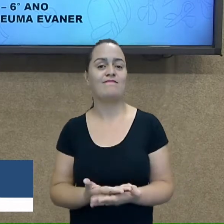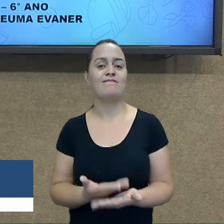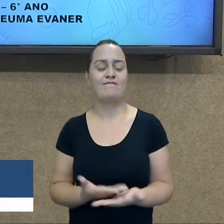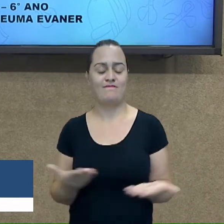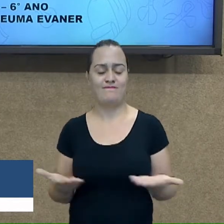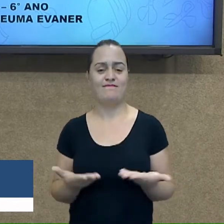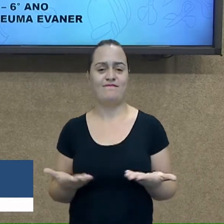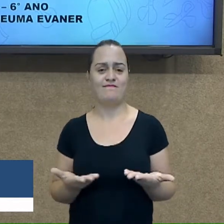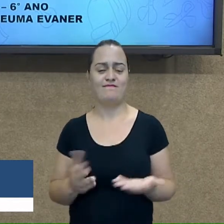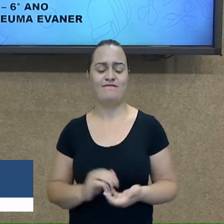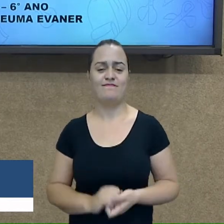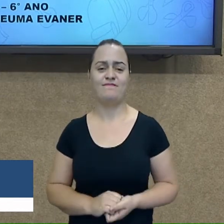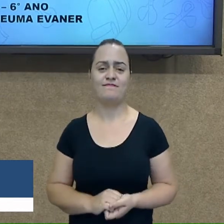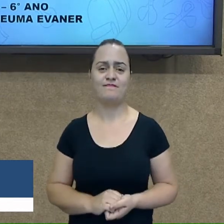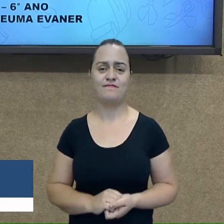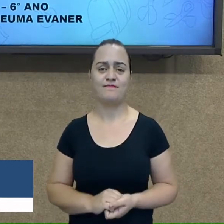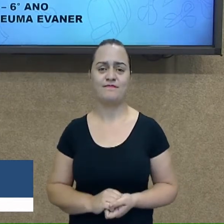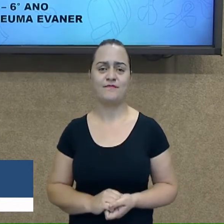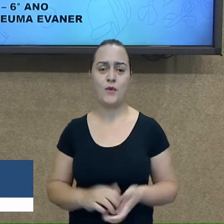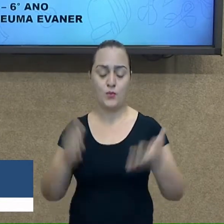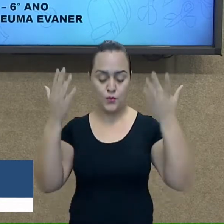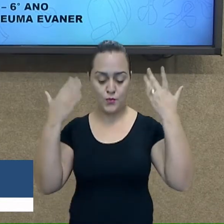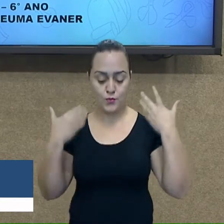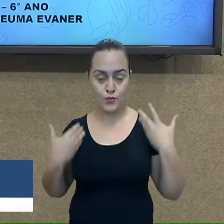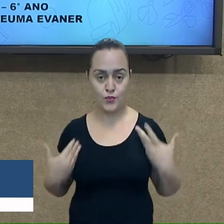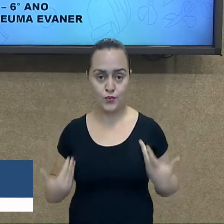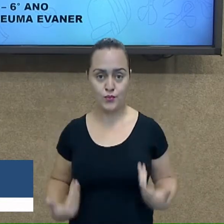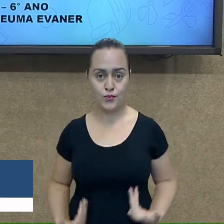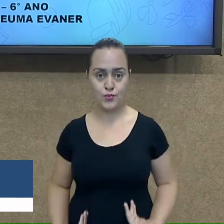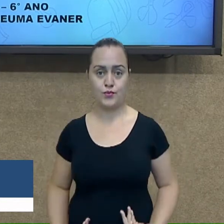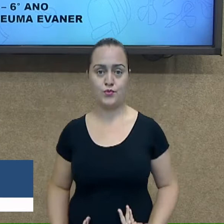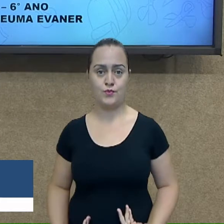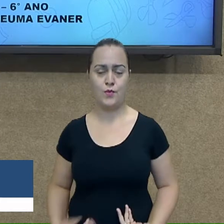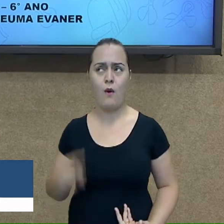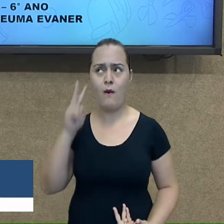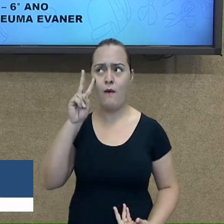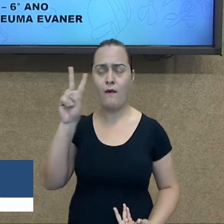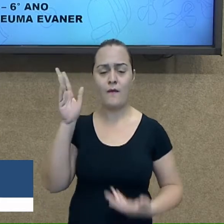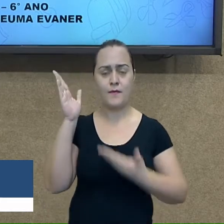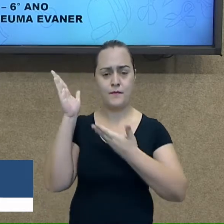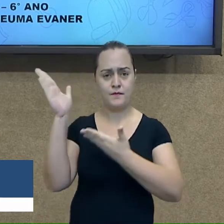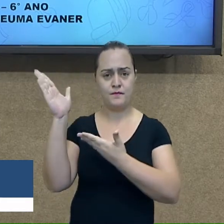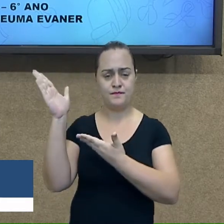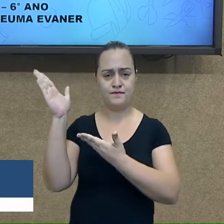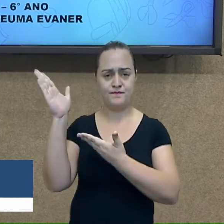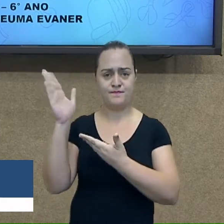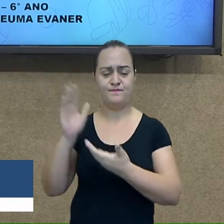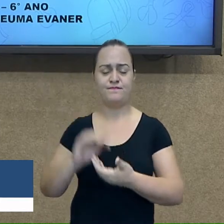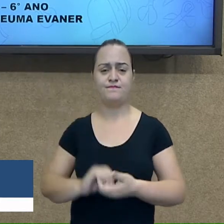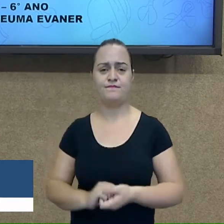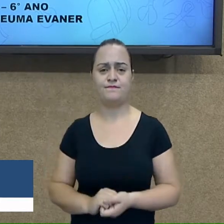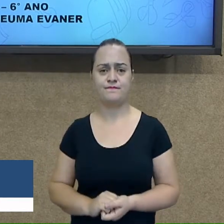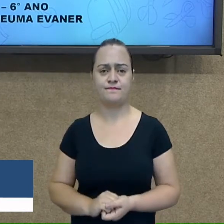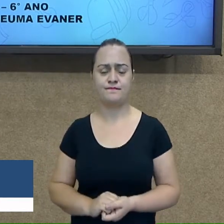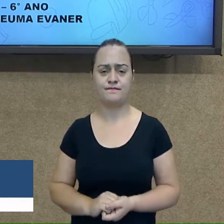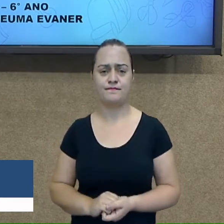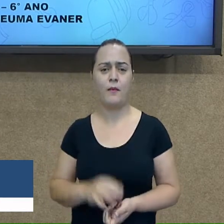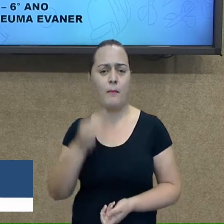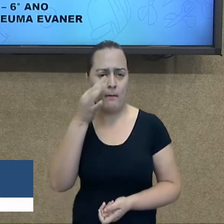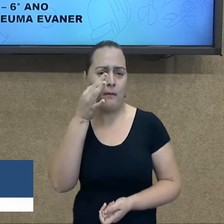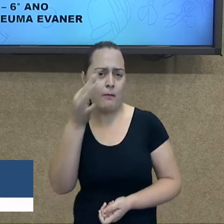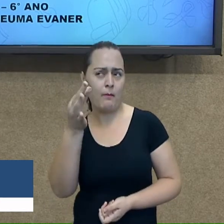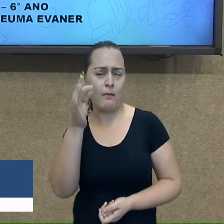o organismo humano. Olha que imagem legal que eu trouxe para você olhar. Ela